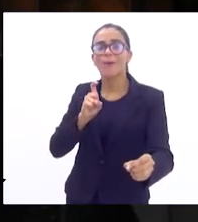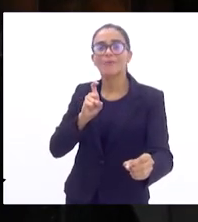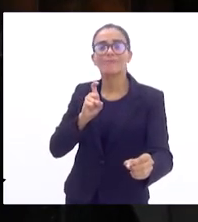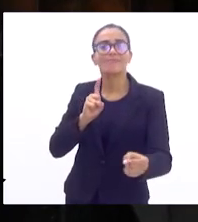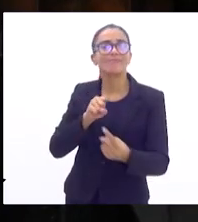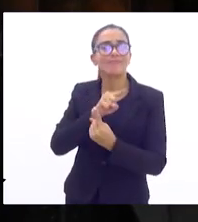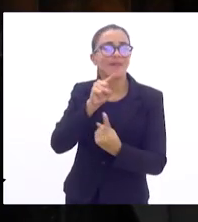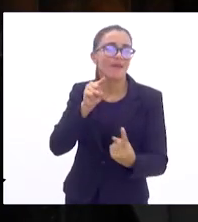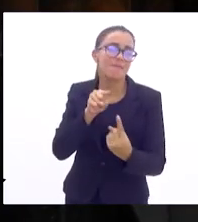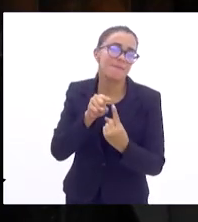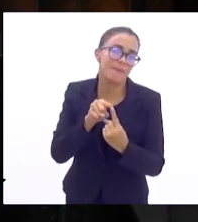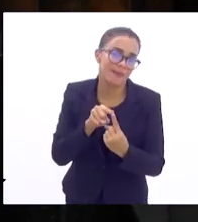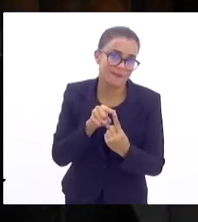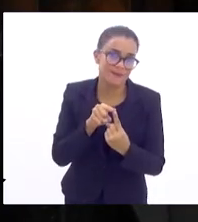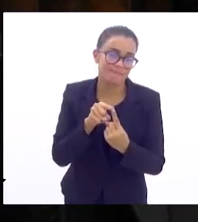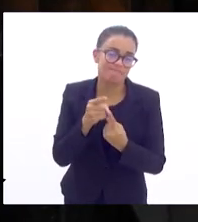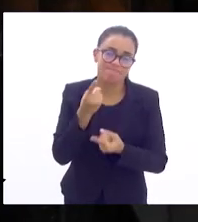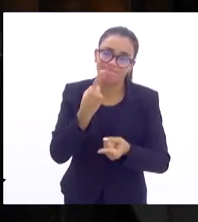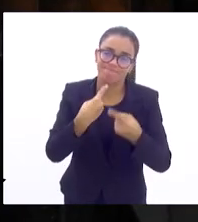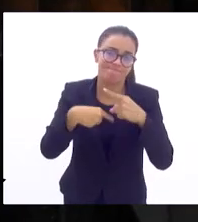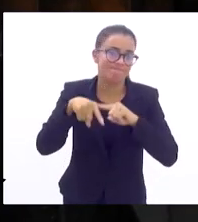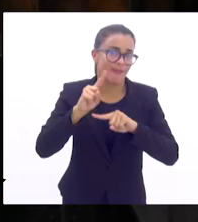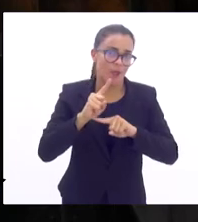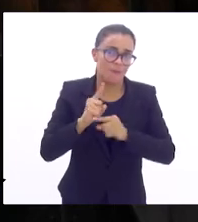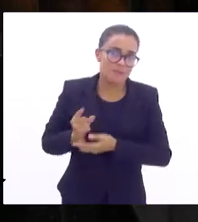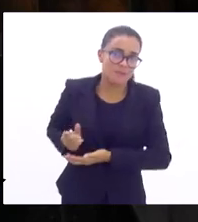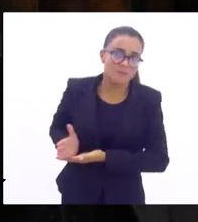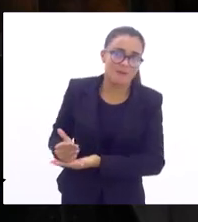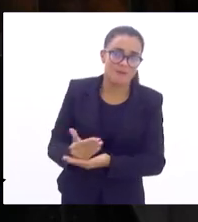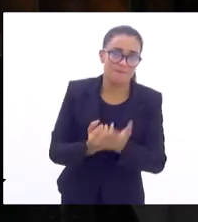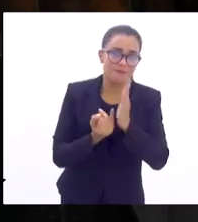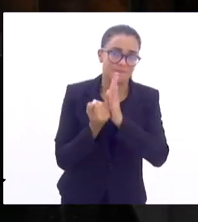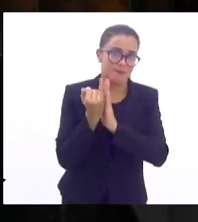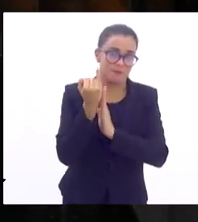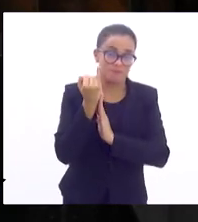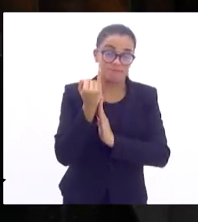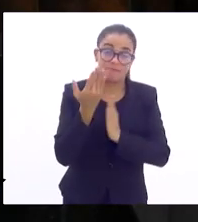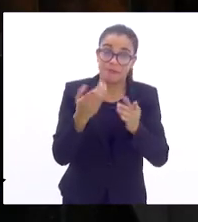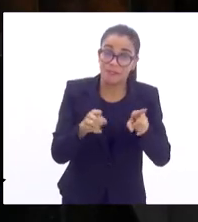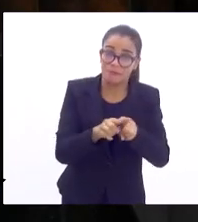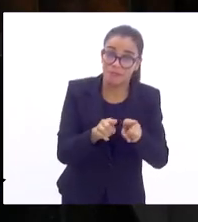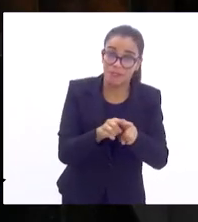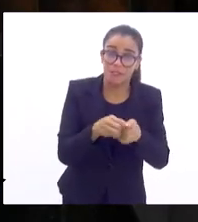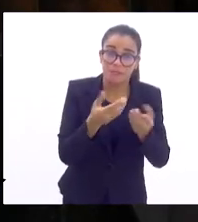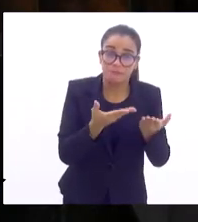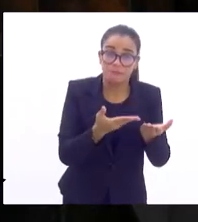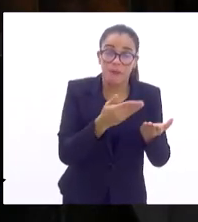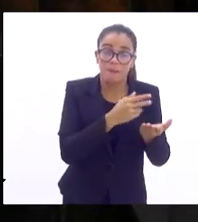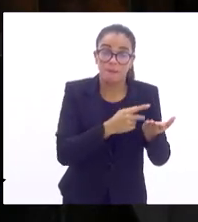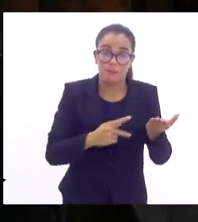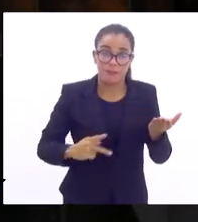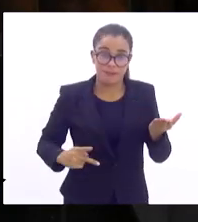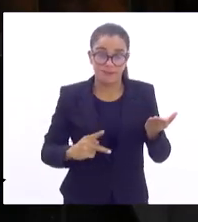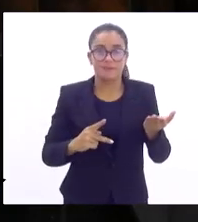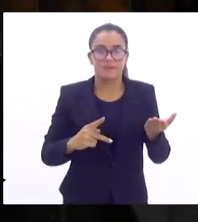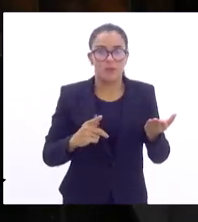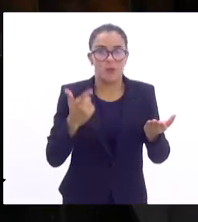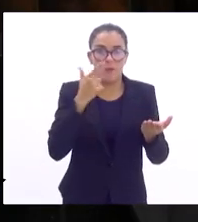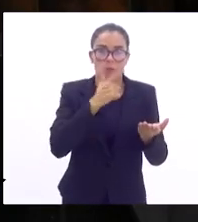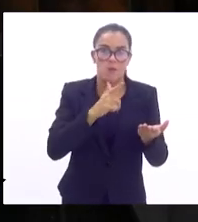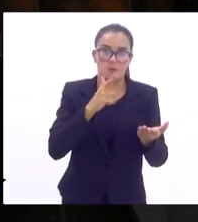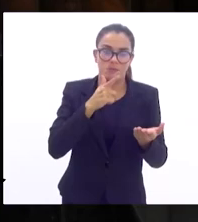metas no plano no regime de recuperação fiscal aliás senhor presidente tive oportunidade de falar isso Na audiência